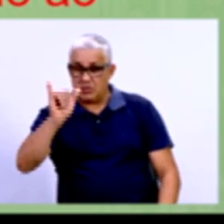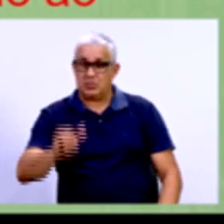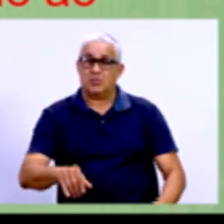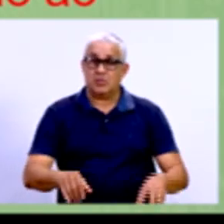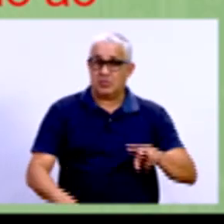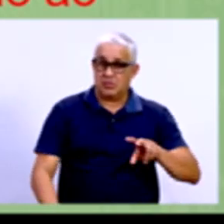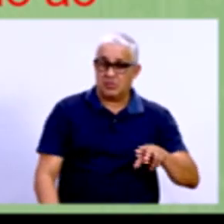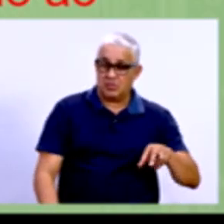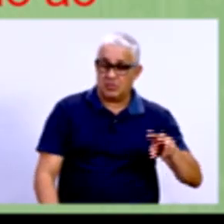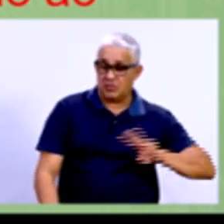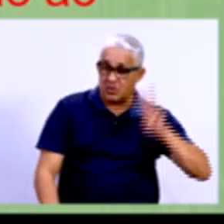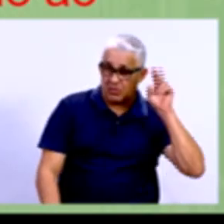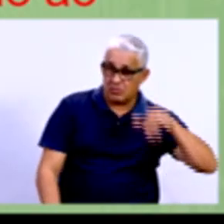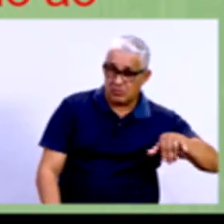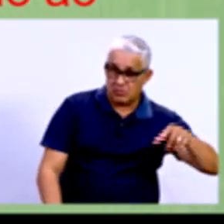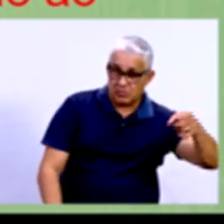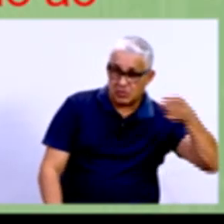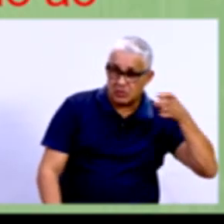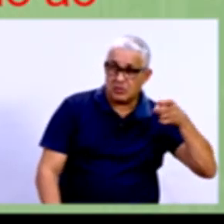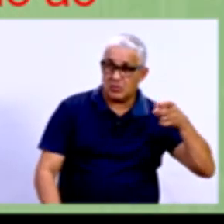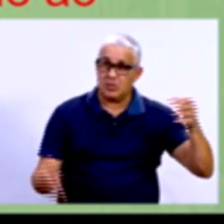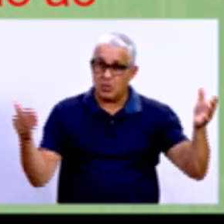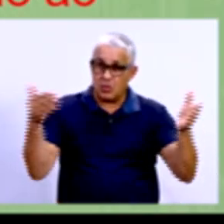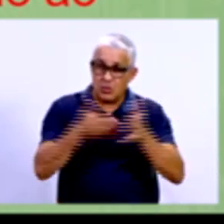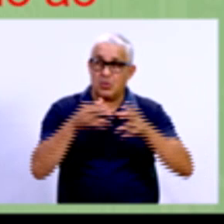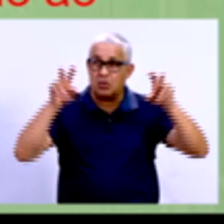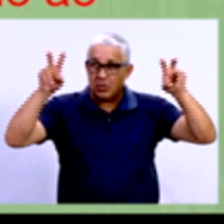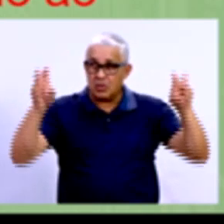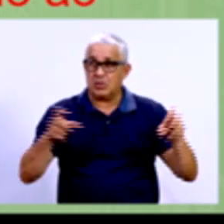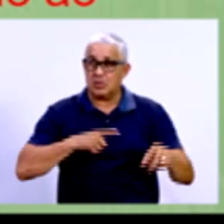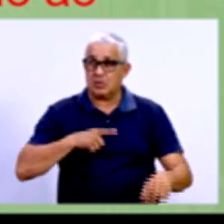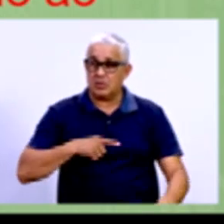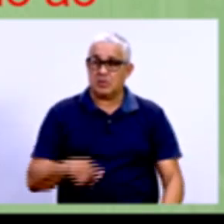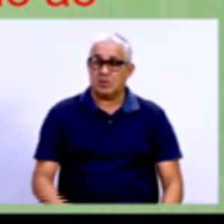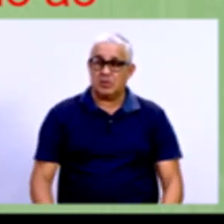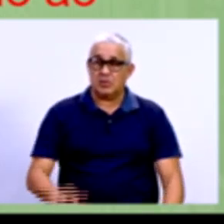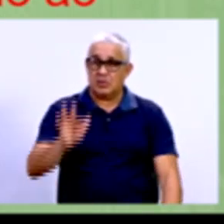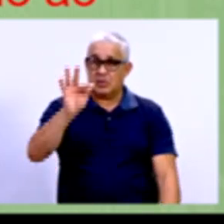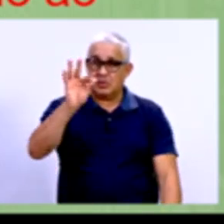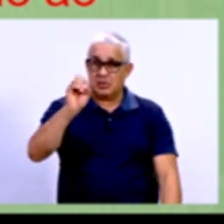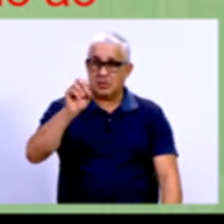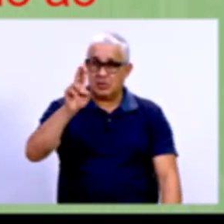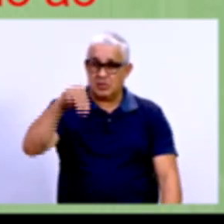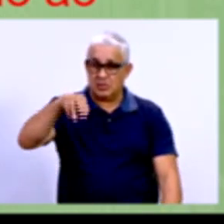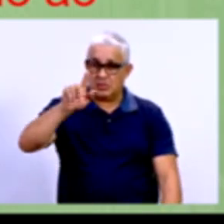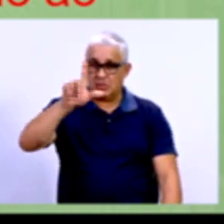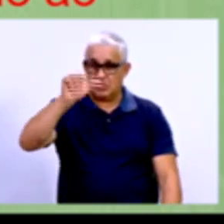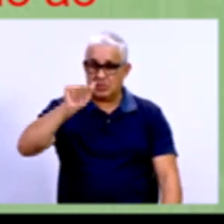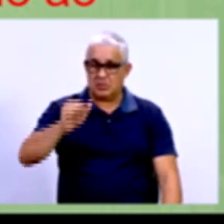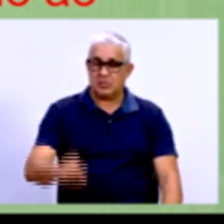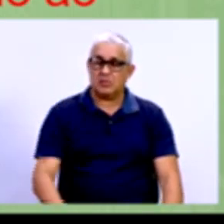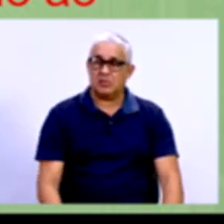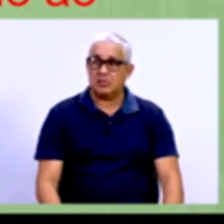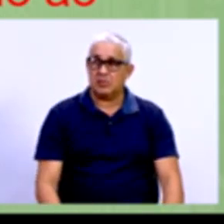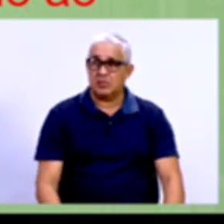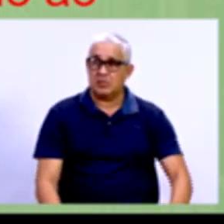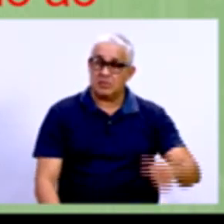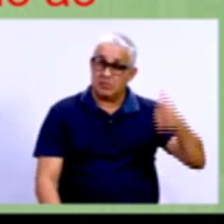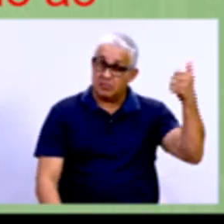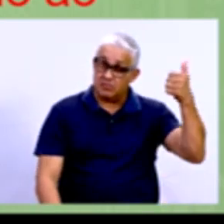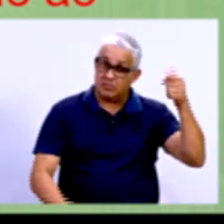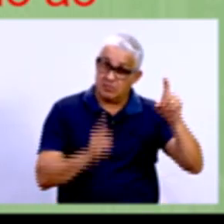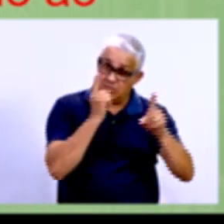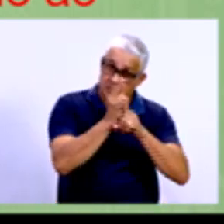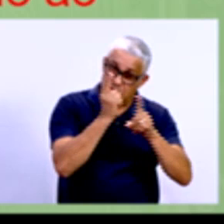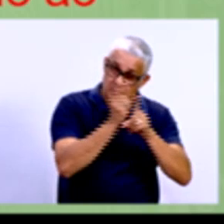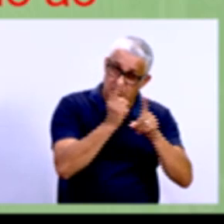último assunto, né? Aqui nós temos as fórmulas da equação de uma reta de regressão, que primeiro a gente encontra o